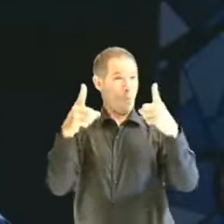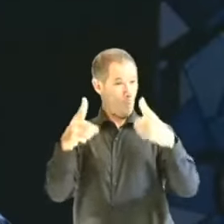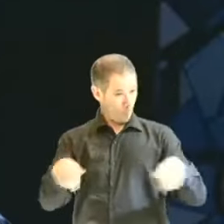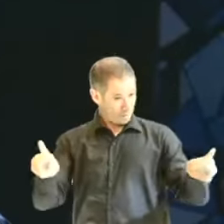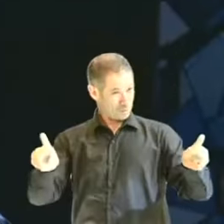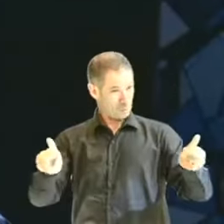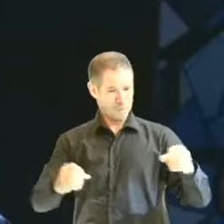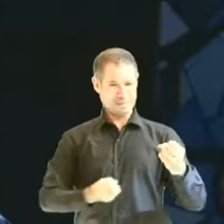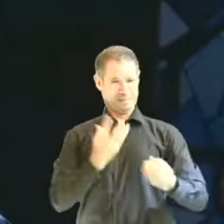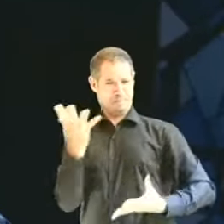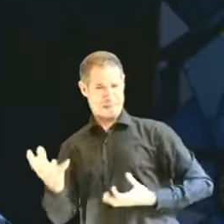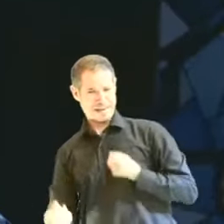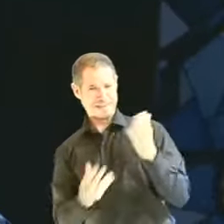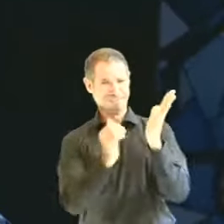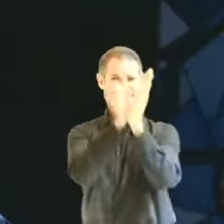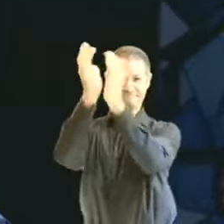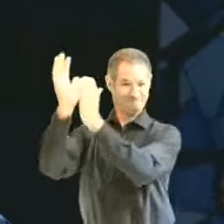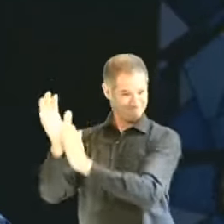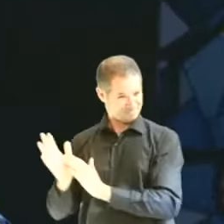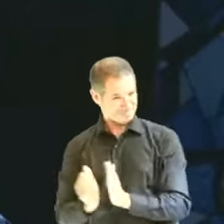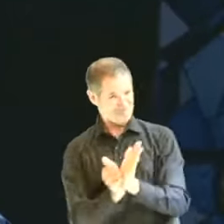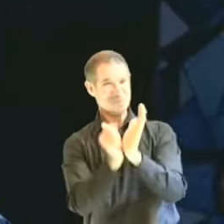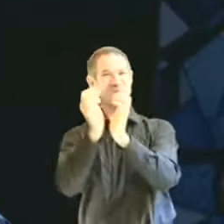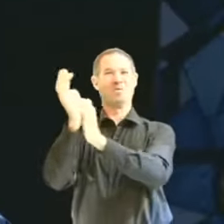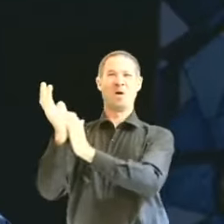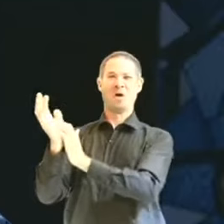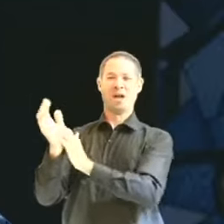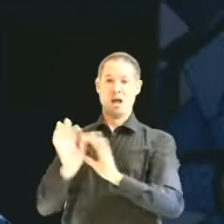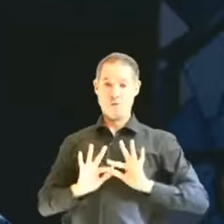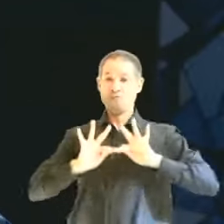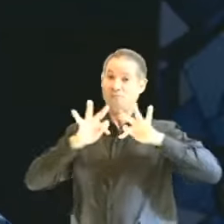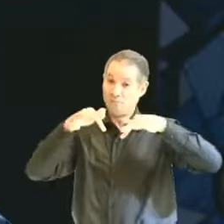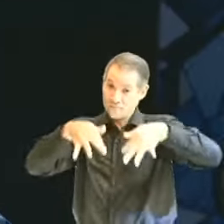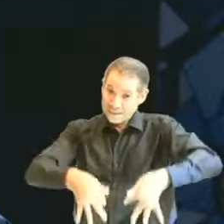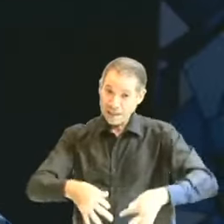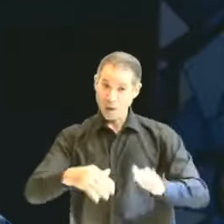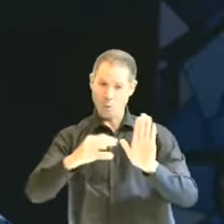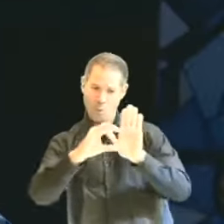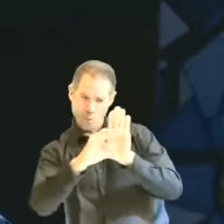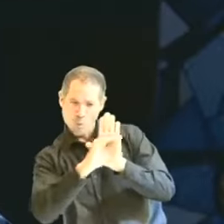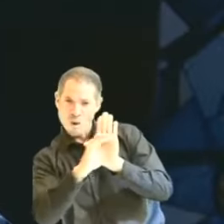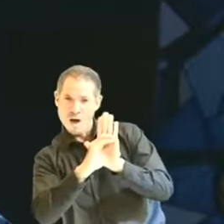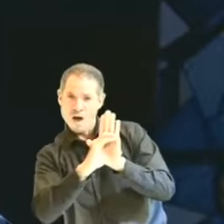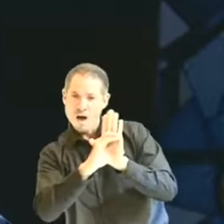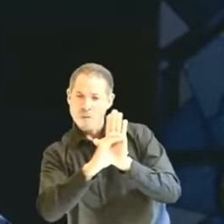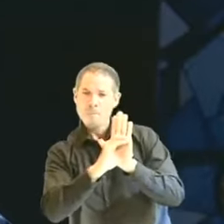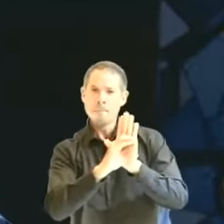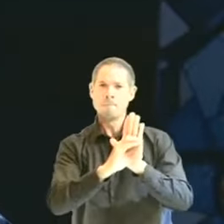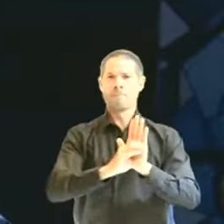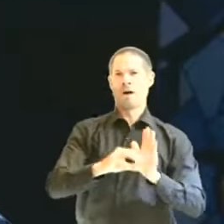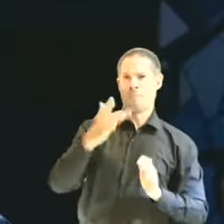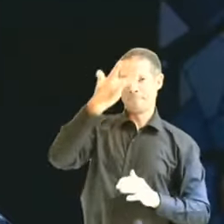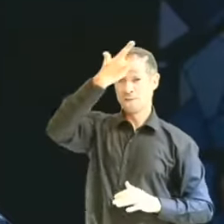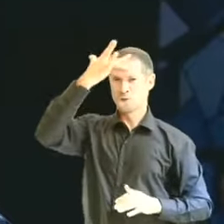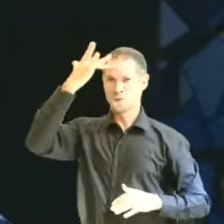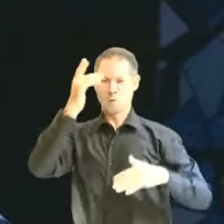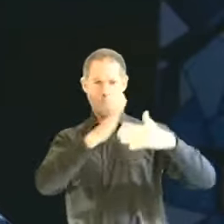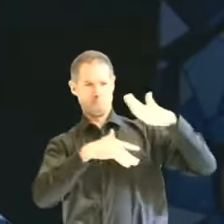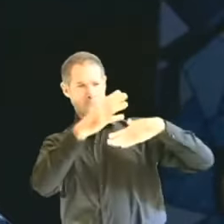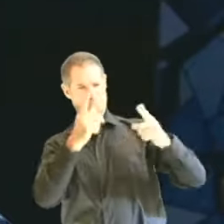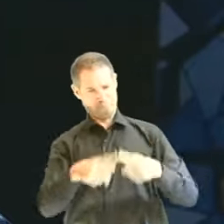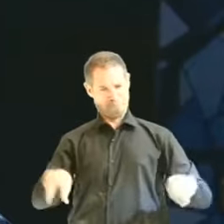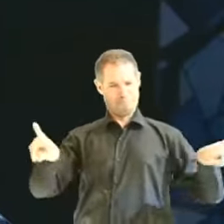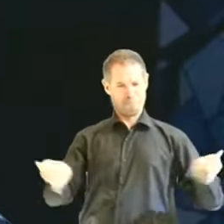uma expressão de louvor. Tanto é que você vai ver que no finalzinho diz: olha, para o mestre de música, né?